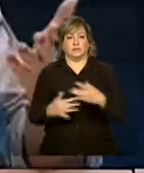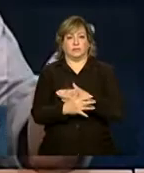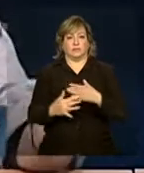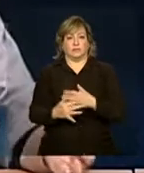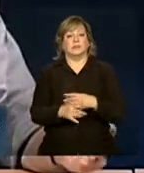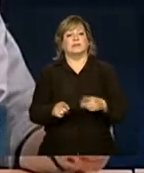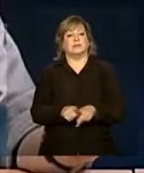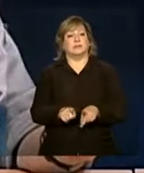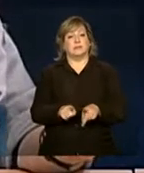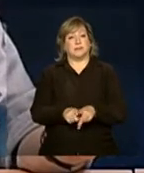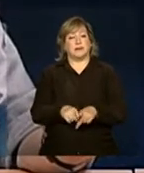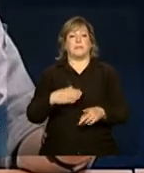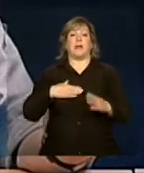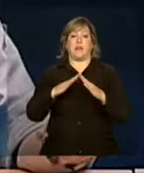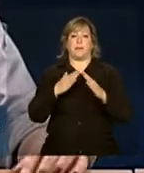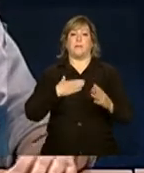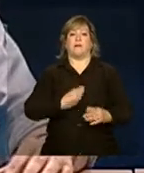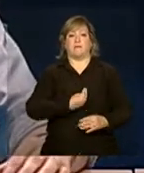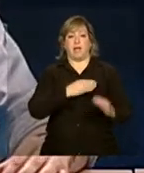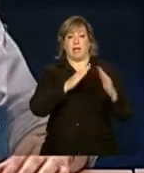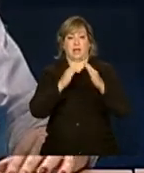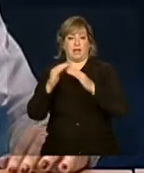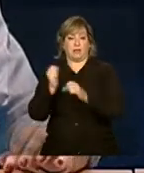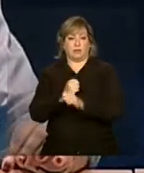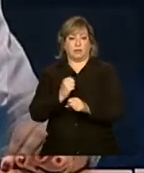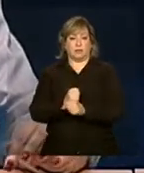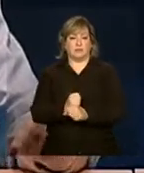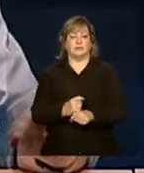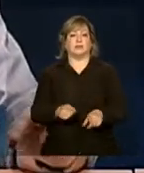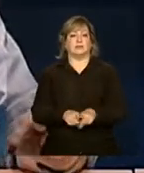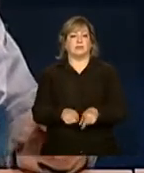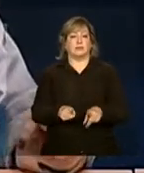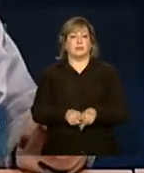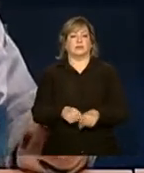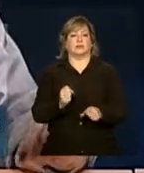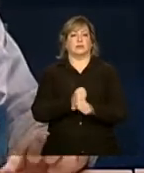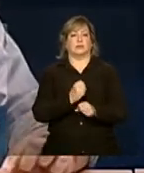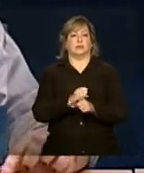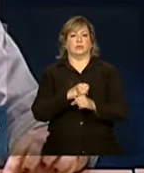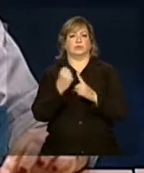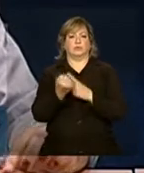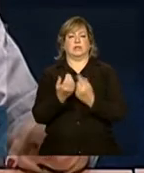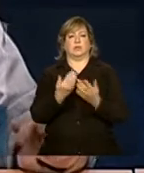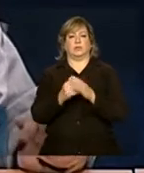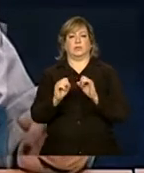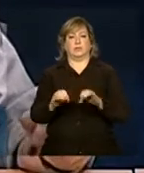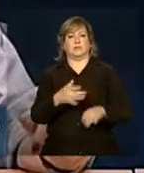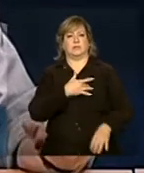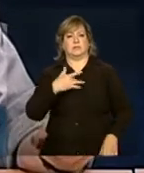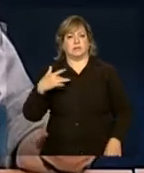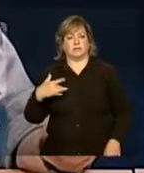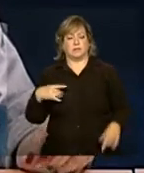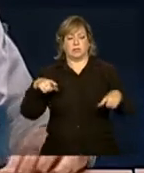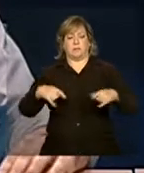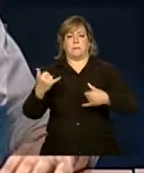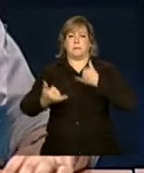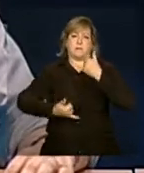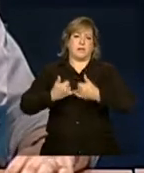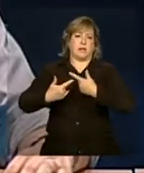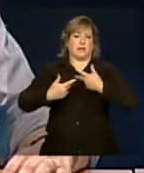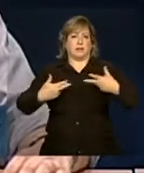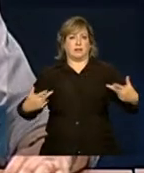e claro por Minha Casa Minha Vida é para infraestrutura social educação saúde espaços culturais e